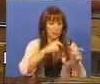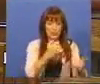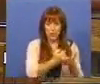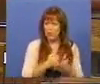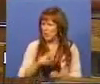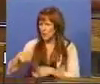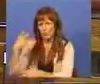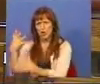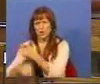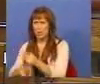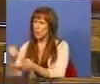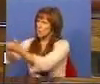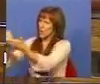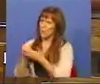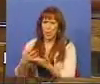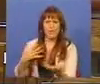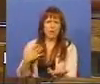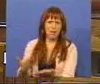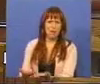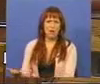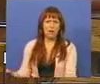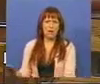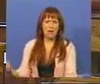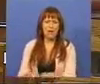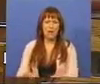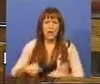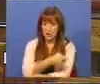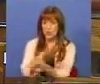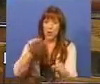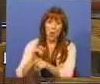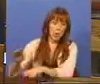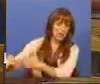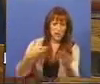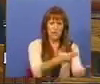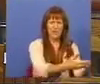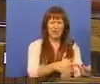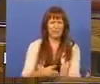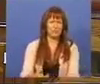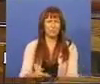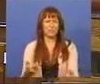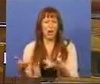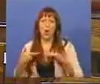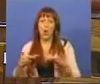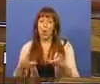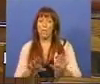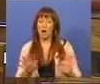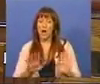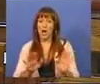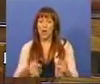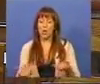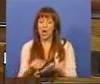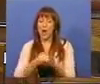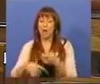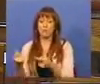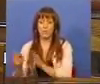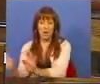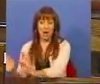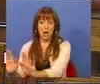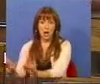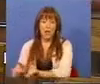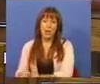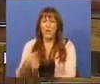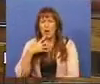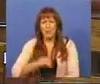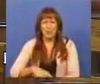é descontado na subvenção, distribuído pelos outros. É obviamente um convite a que não haja angariação de fundos, o que